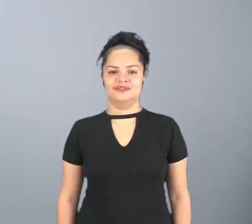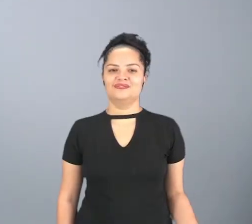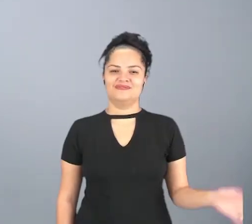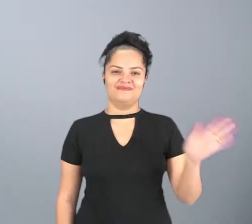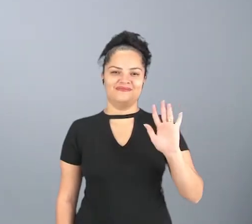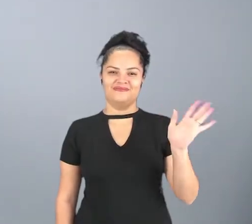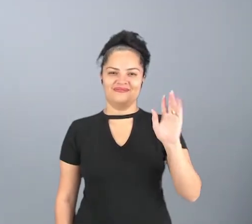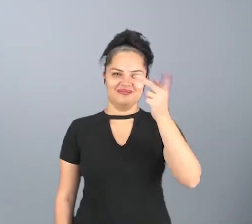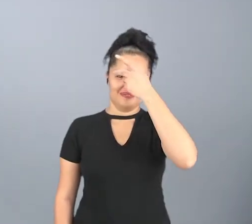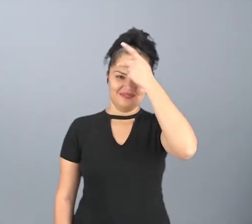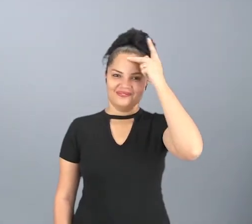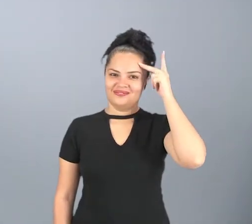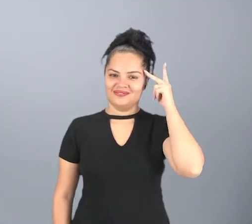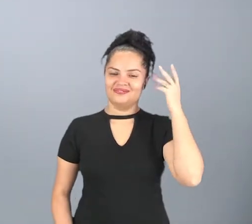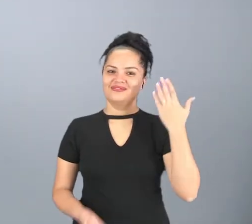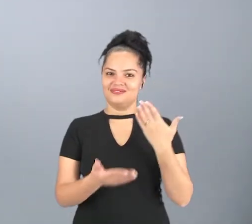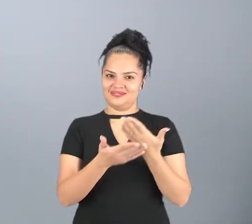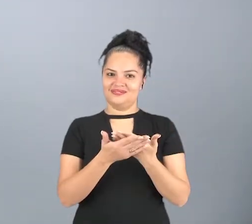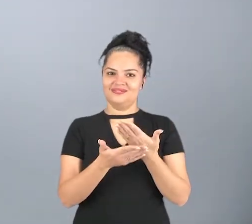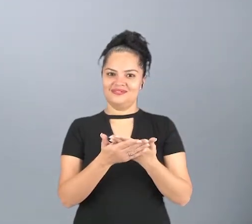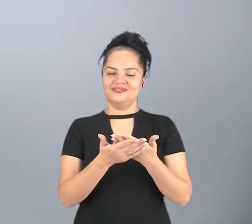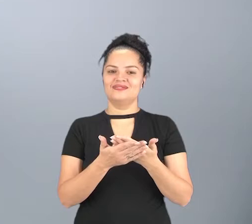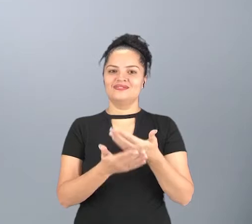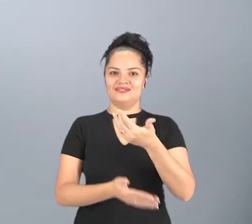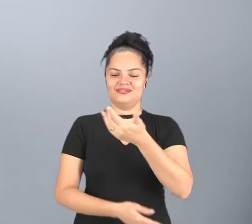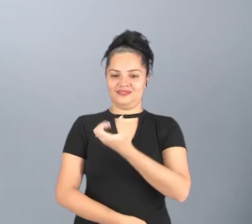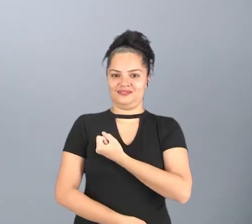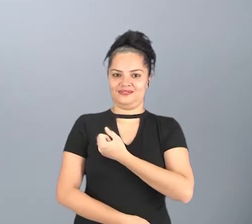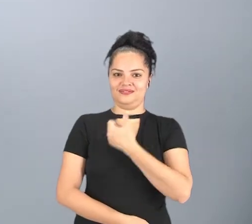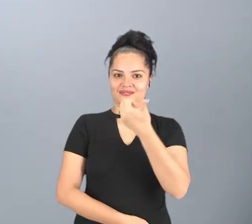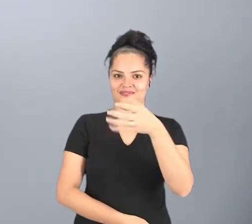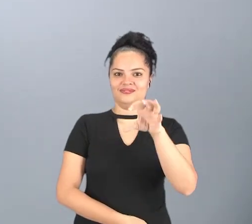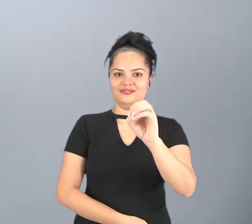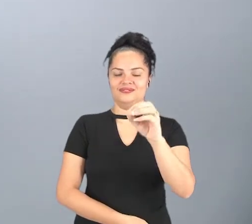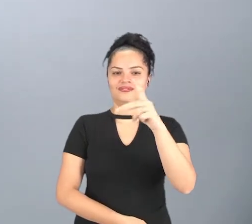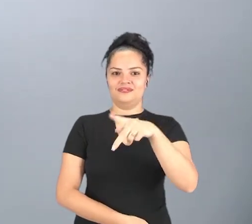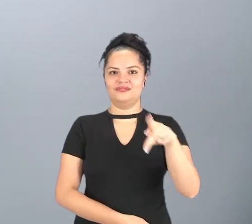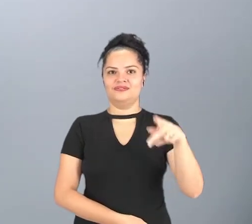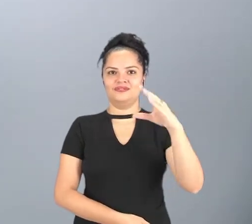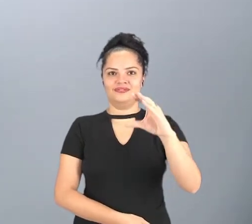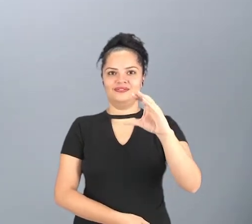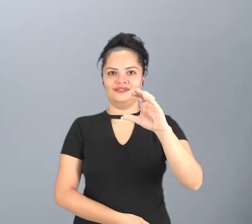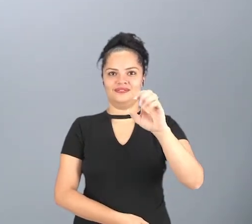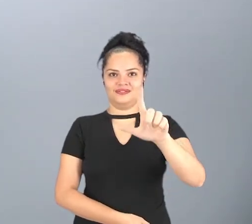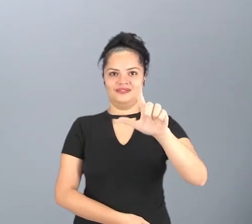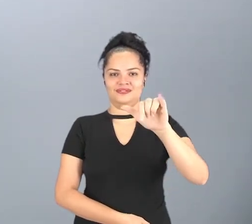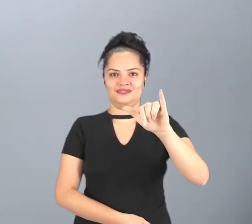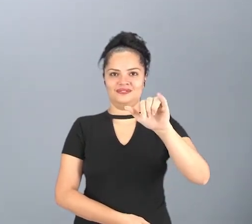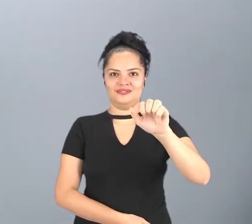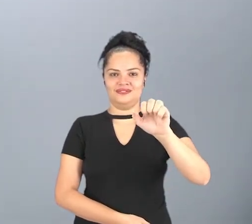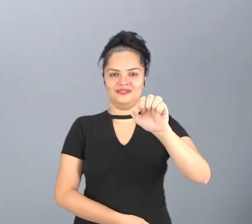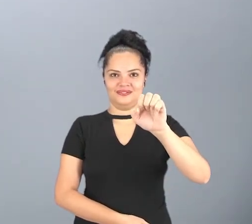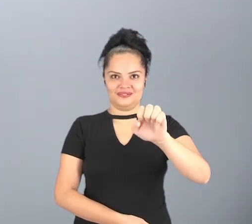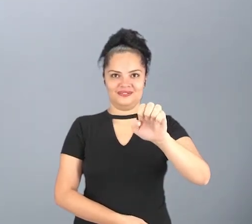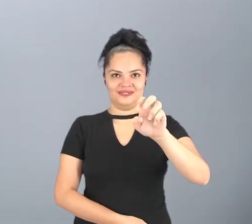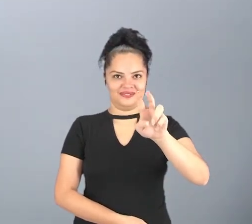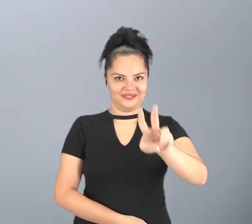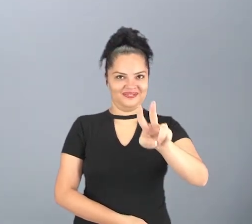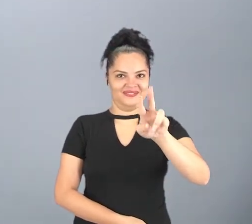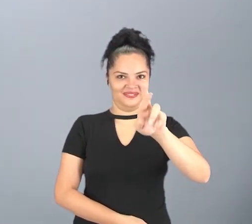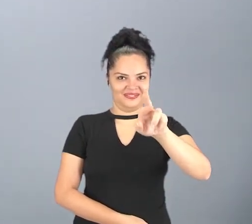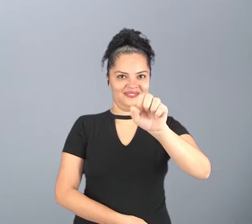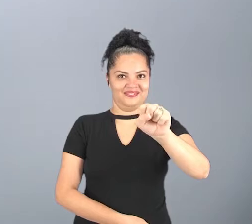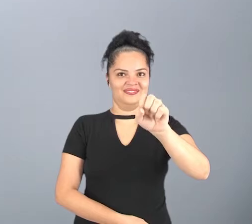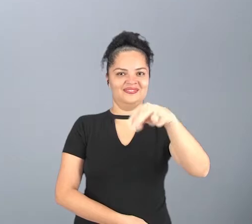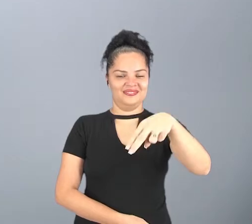Olá pessoal, estamos de volta com a nossa 19ª aula. Eu sou o professor Cleito de História, né? Trabalho com os sextos anos. E vamos dar continuidade